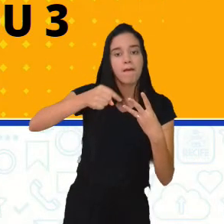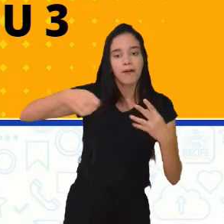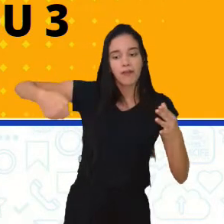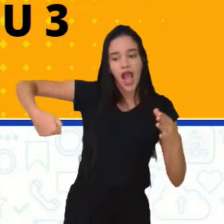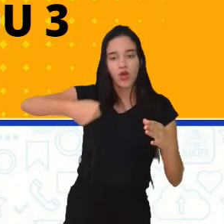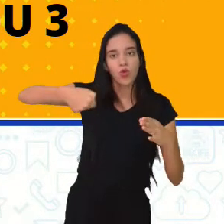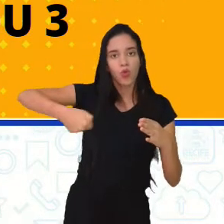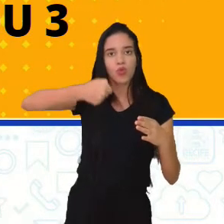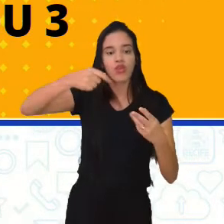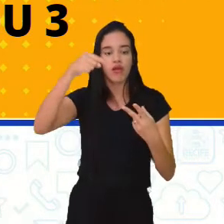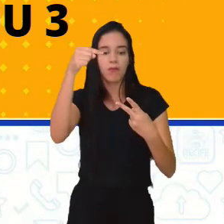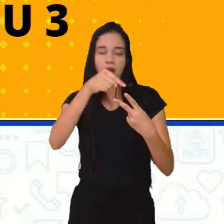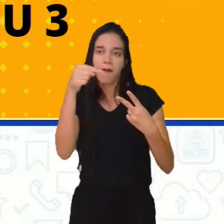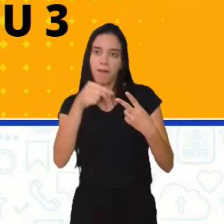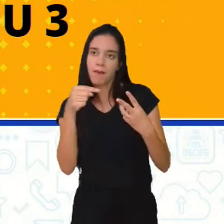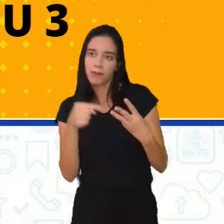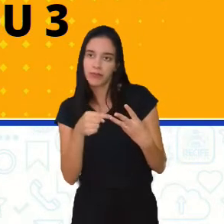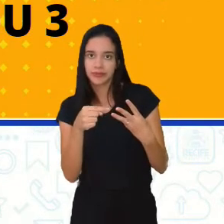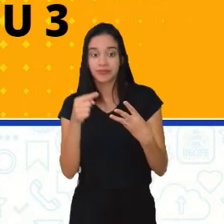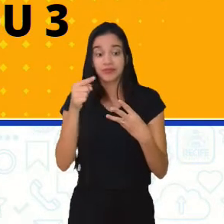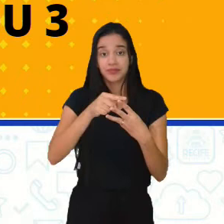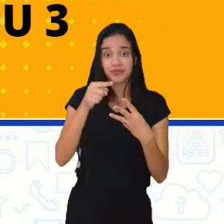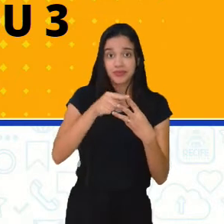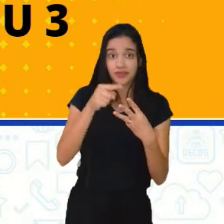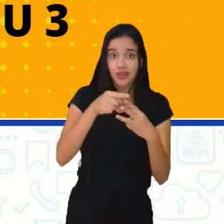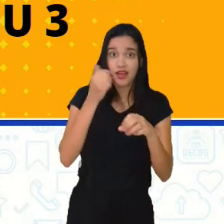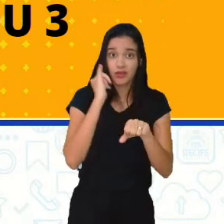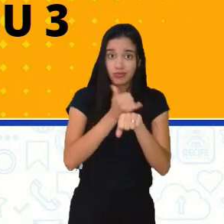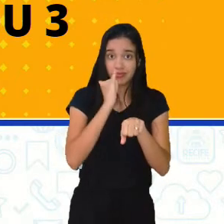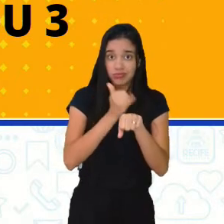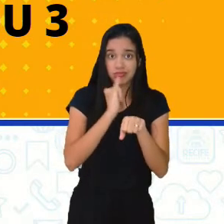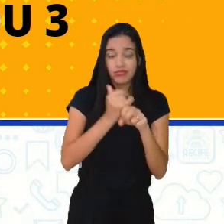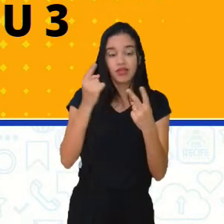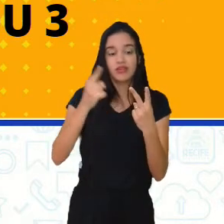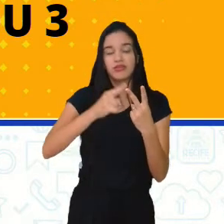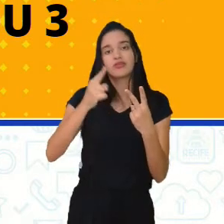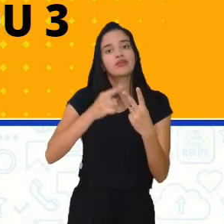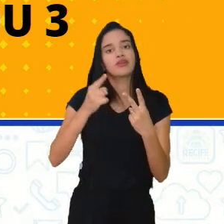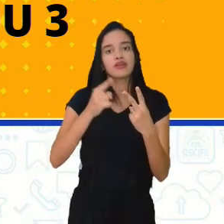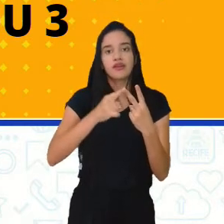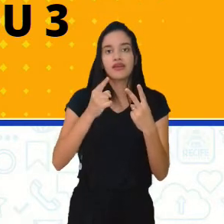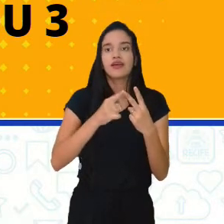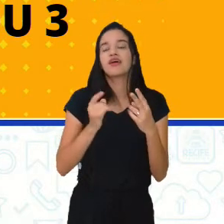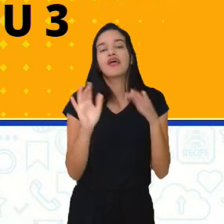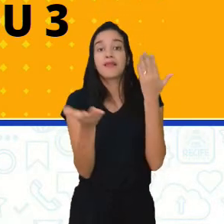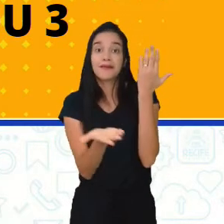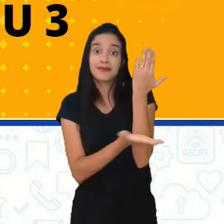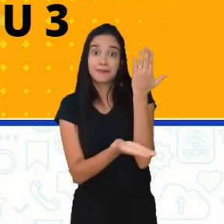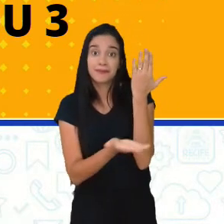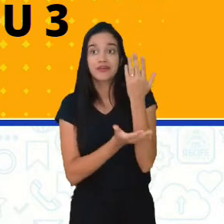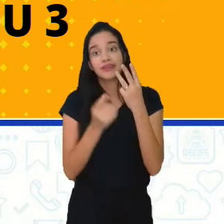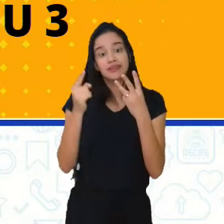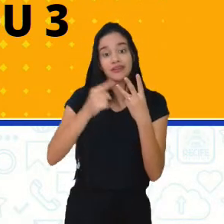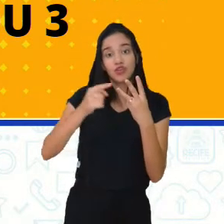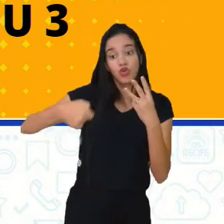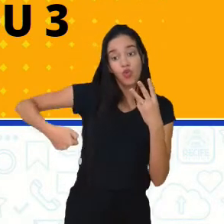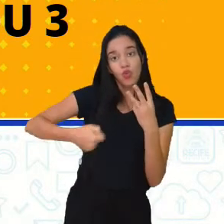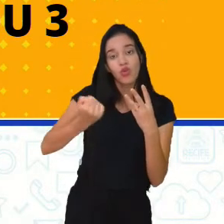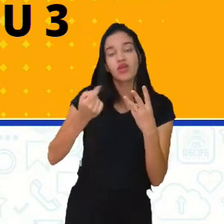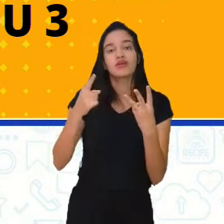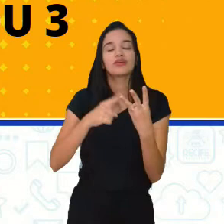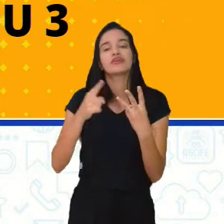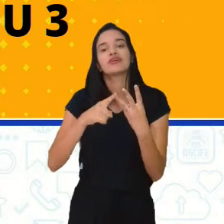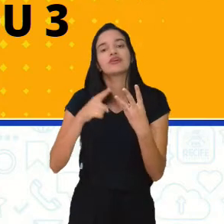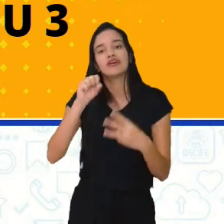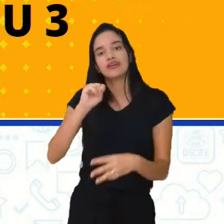fogo? Aí eu tenho a número 1, a colher toda de metal. A número 2, a colher de madeira. E a número 3, a questão aí,